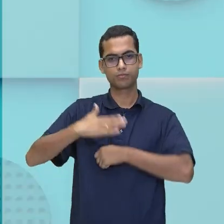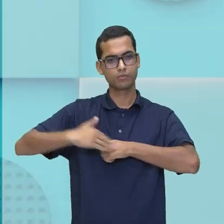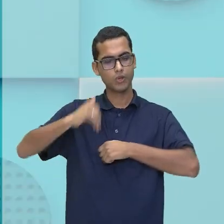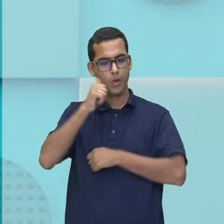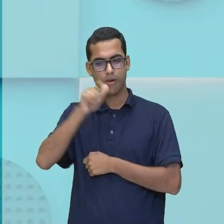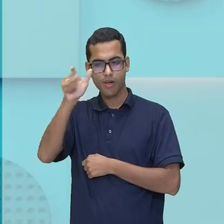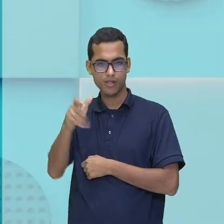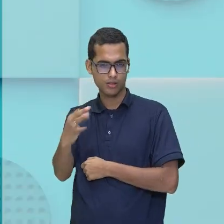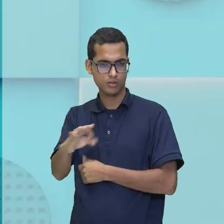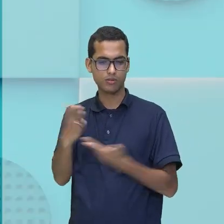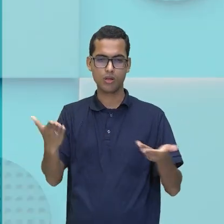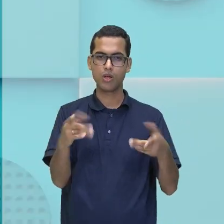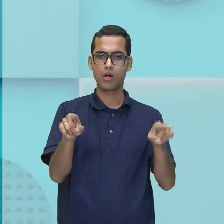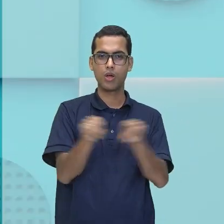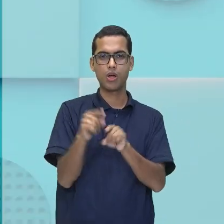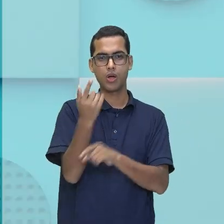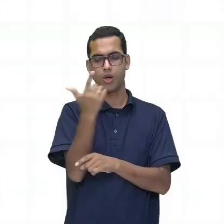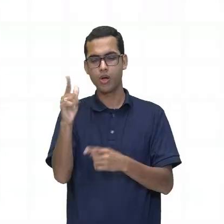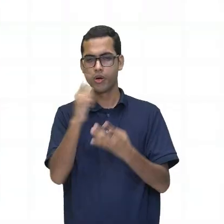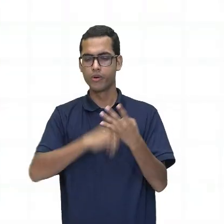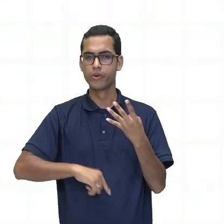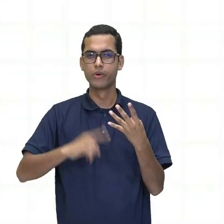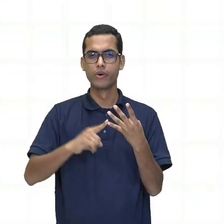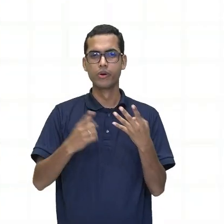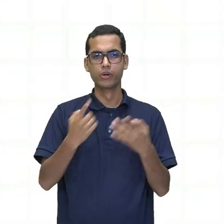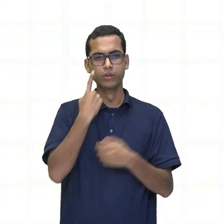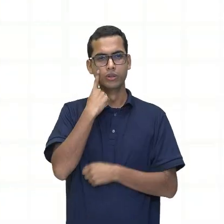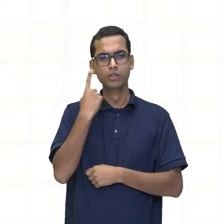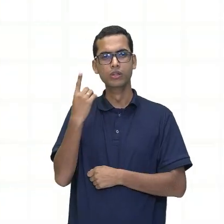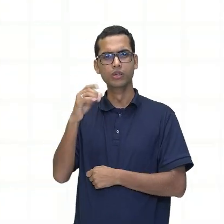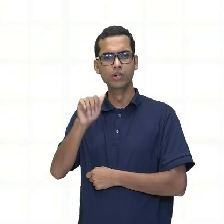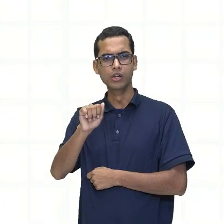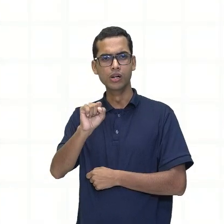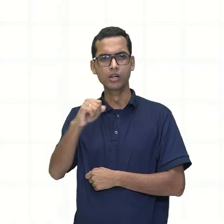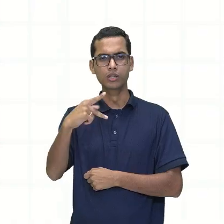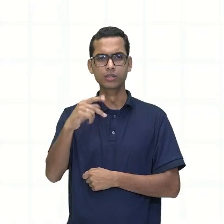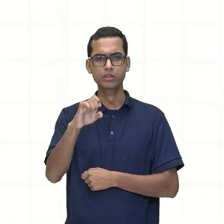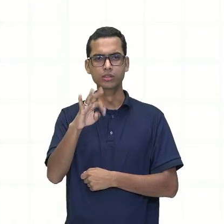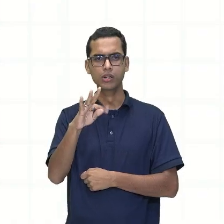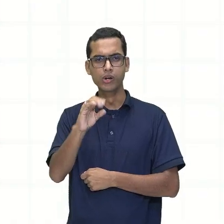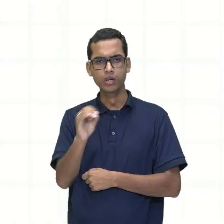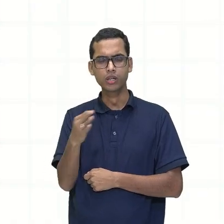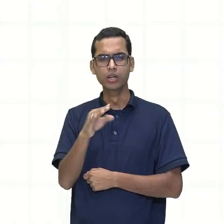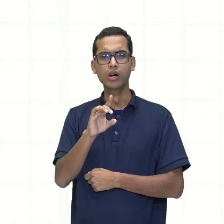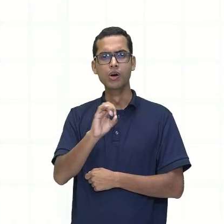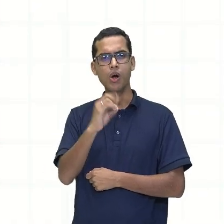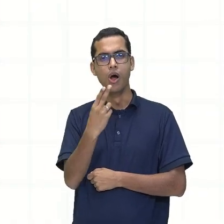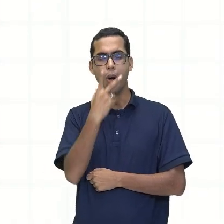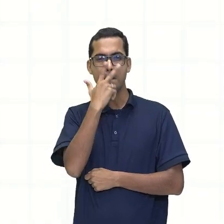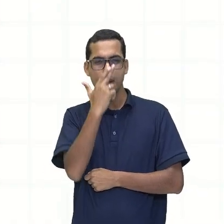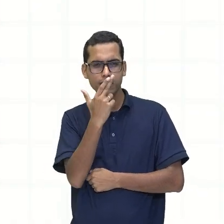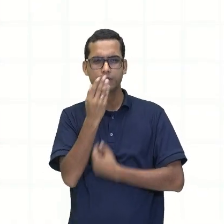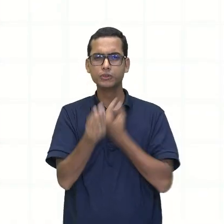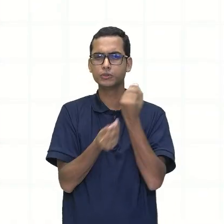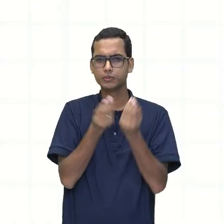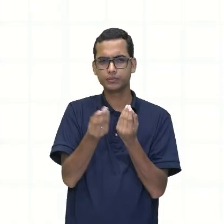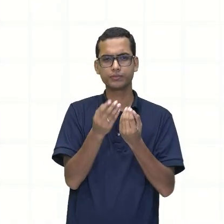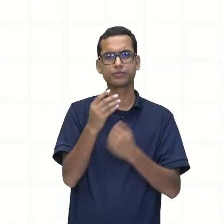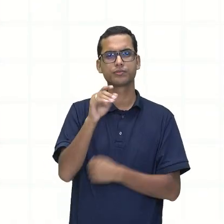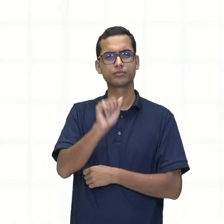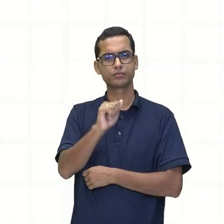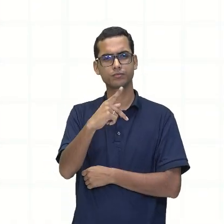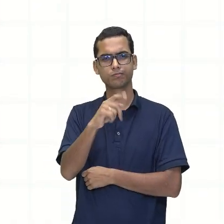os adjetivos indicam. Vamos lá verificar. Nós temos também o aspecto sobre aspecto ou aparência,